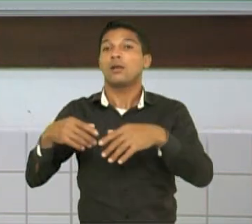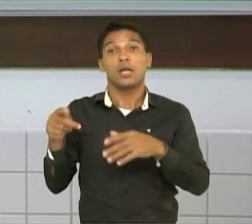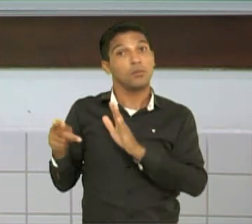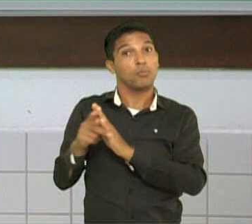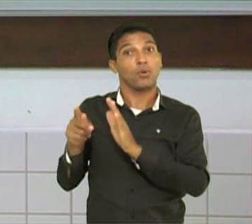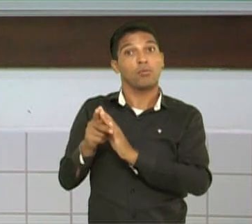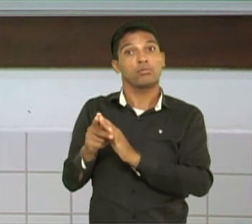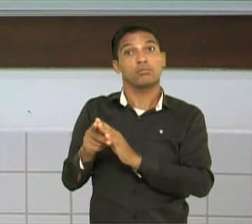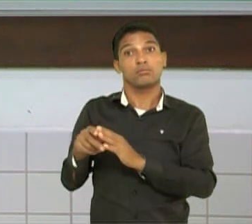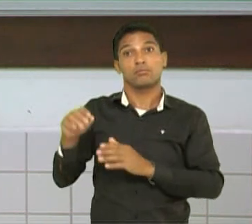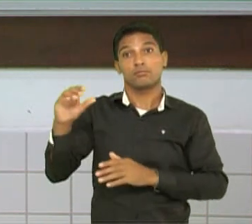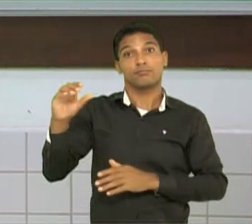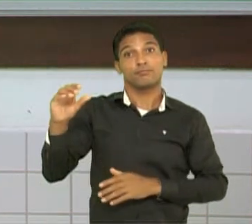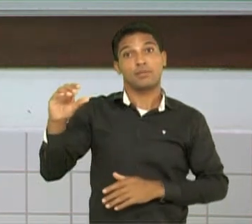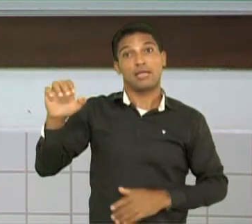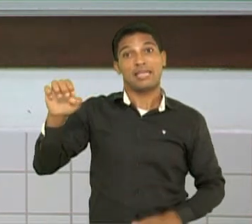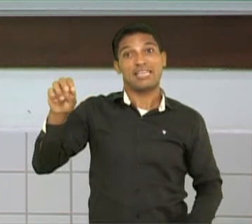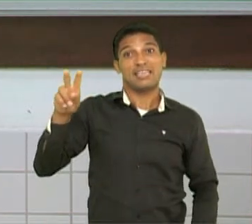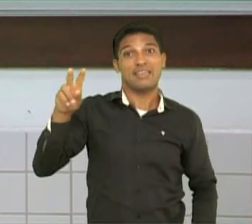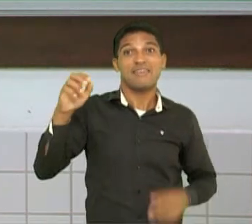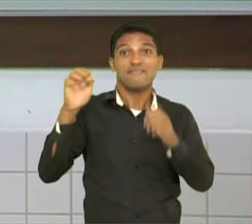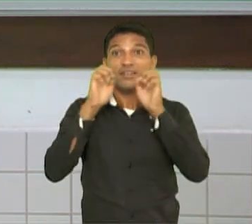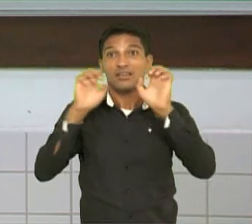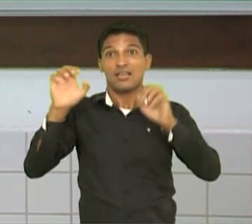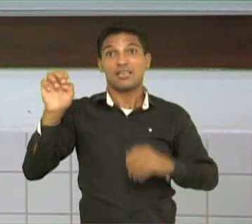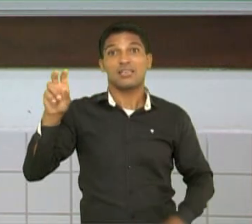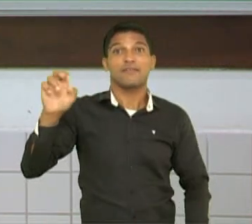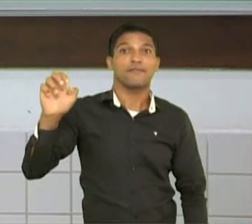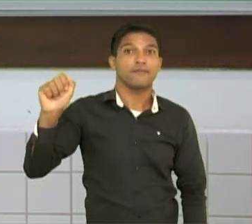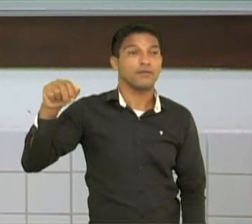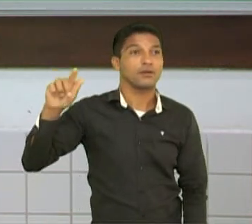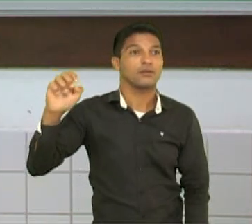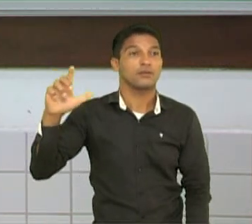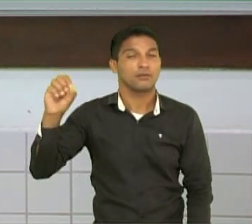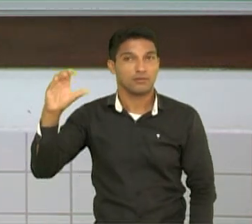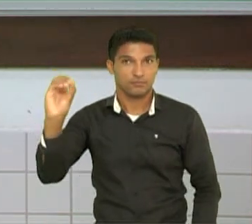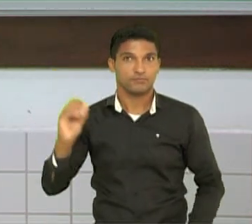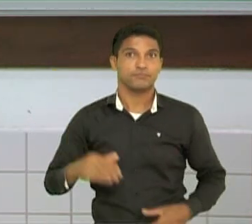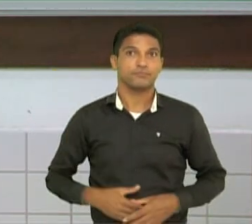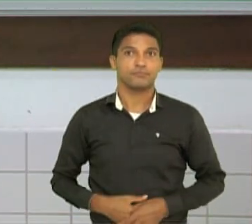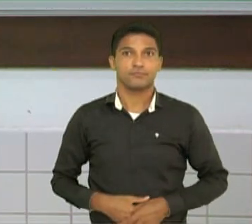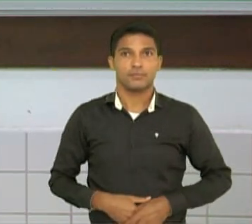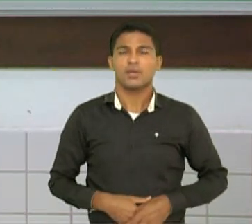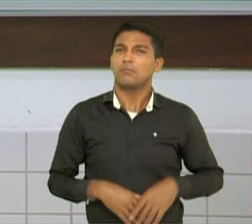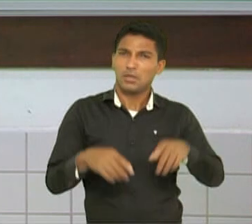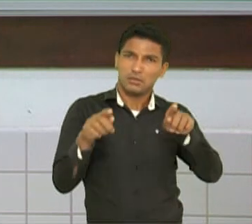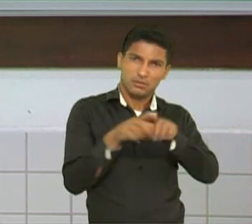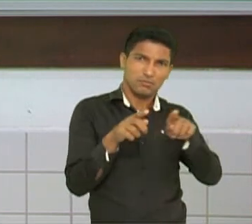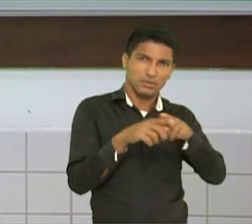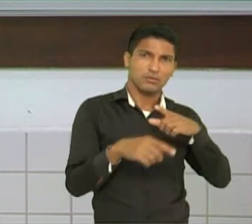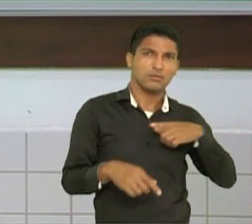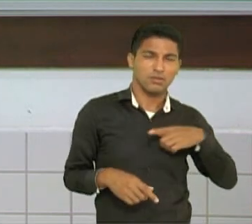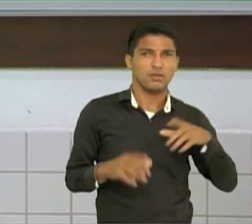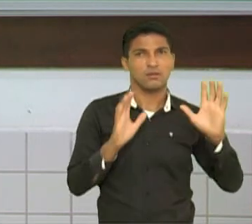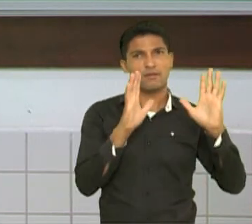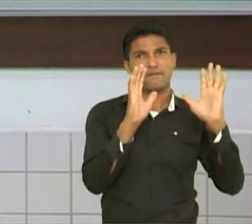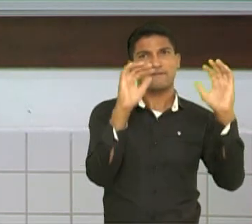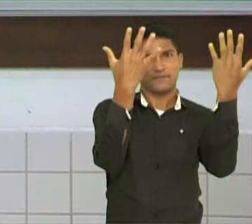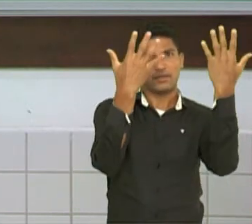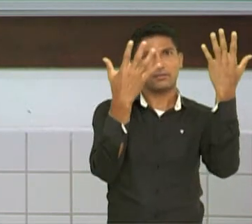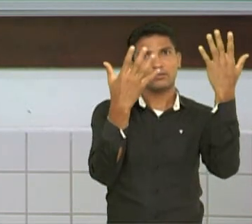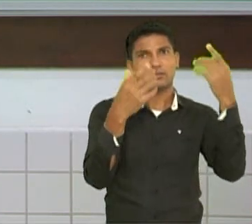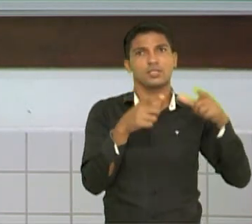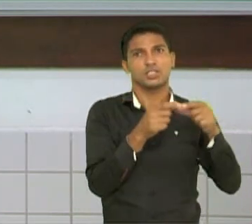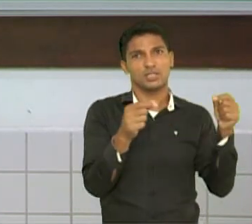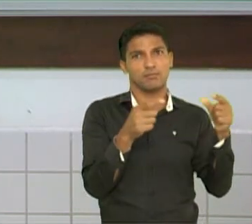são festas cristãs no Brasil. Porém, poderíamos falar de festas japonesas, como Hana Matsuri, que seria a festa do final